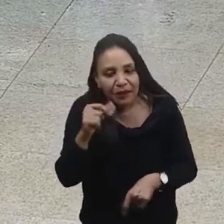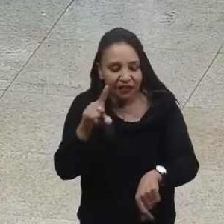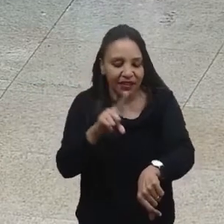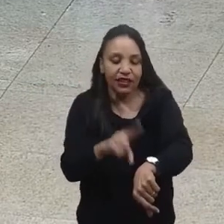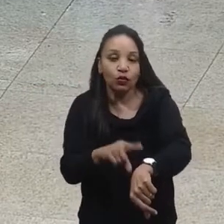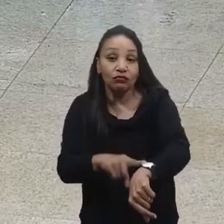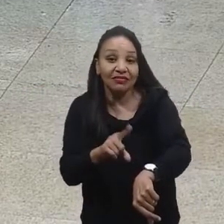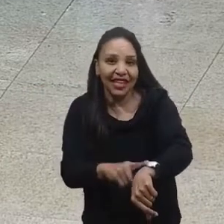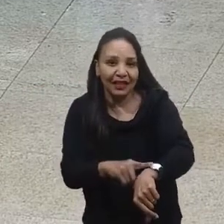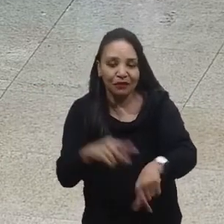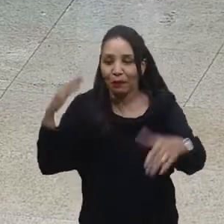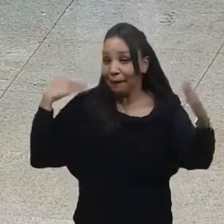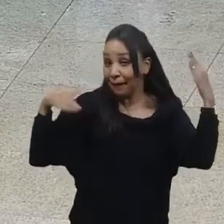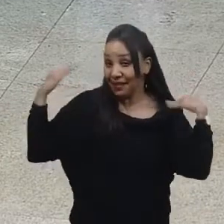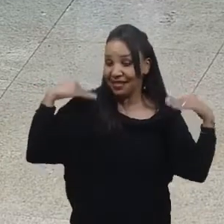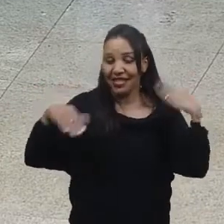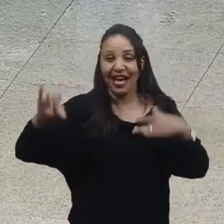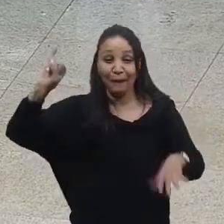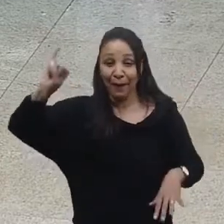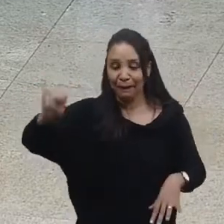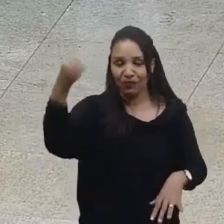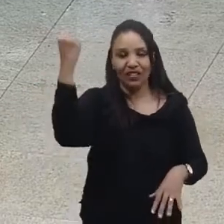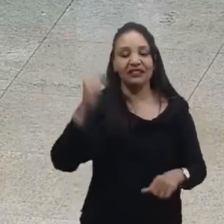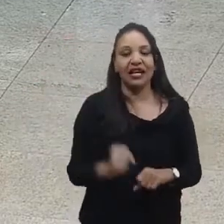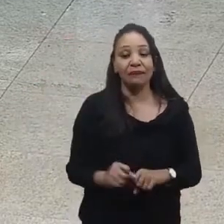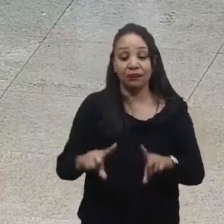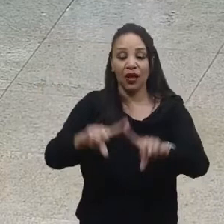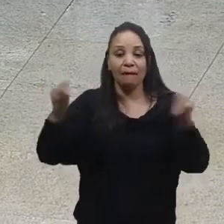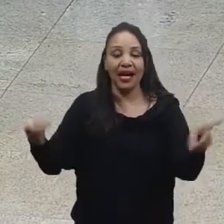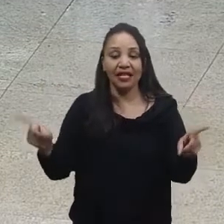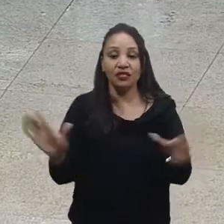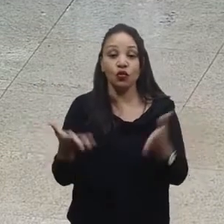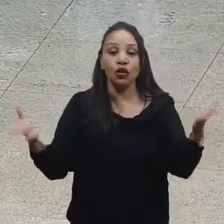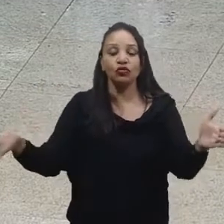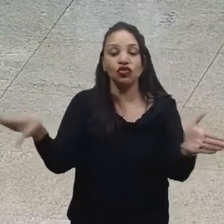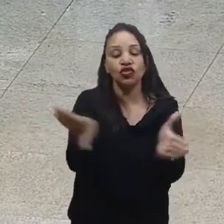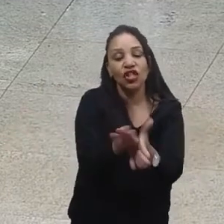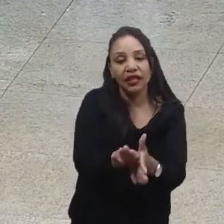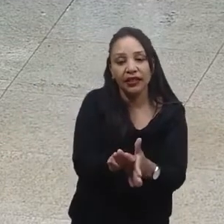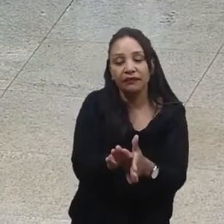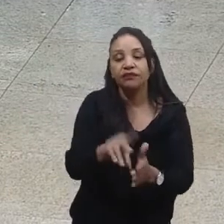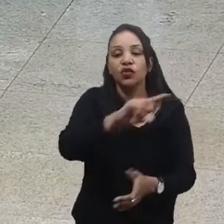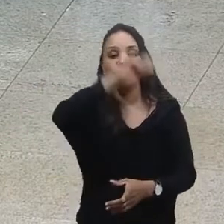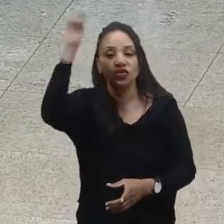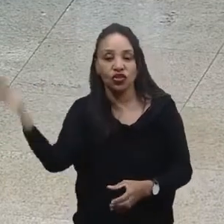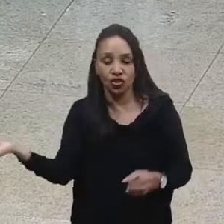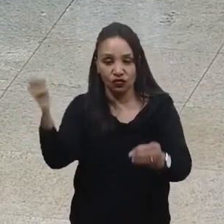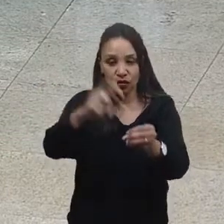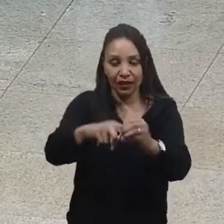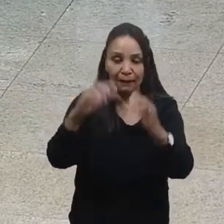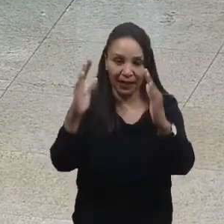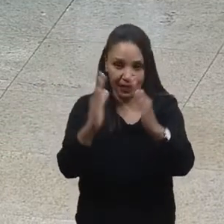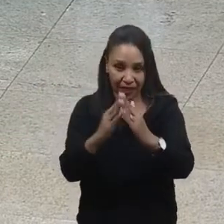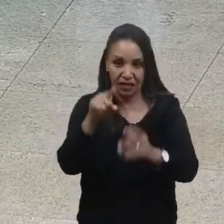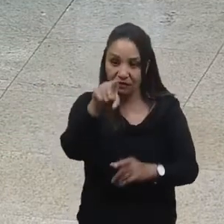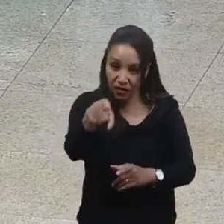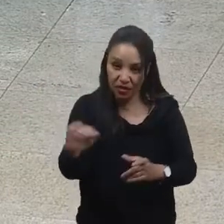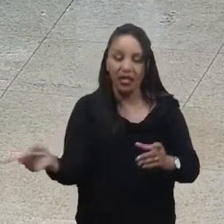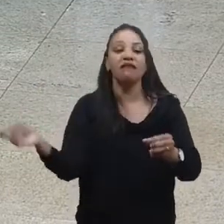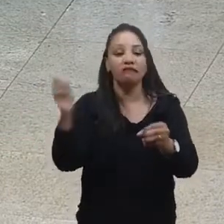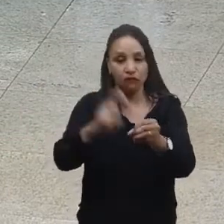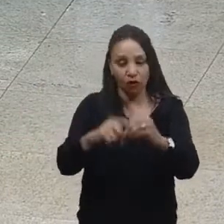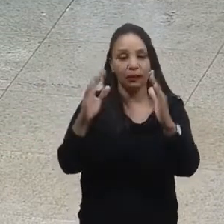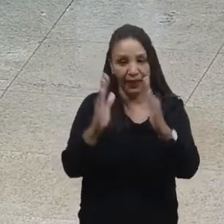e chegando o dia de voltar você volta e você volta para casa e a mesma alegria